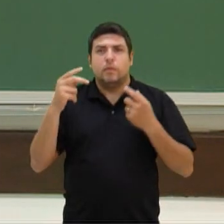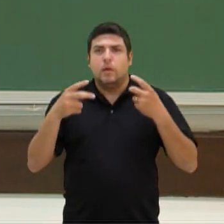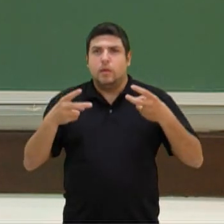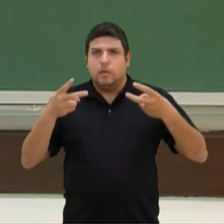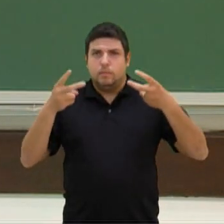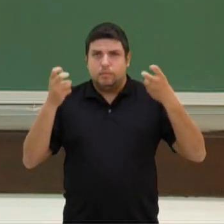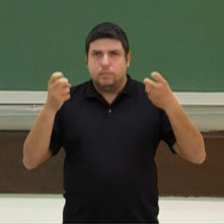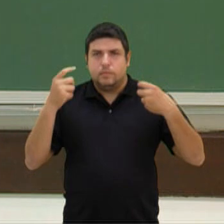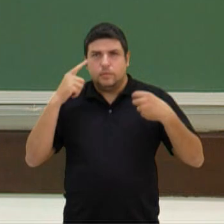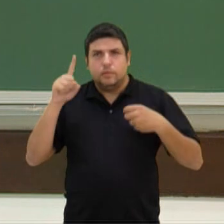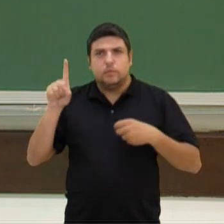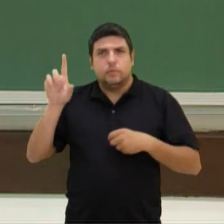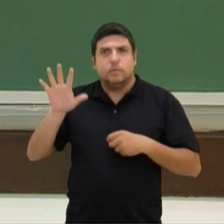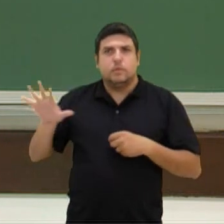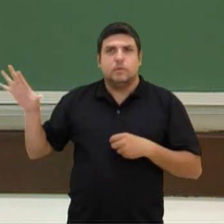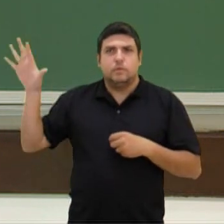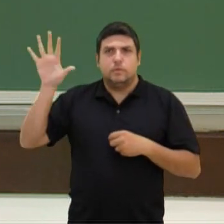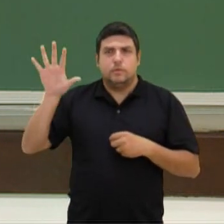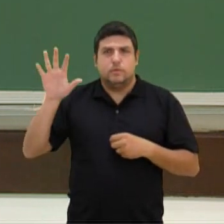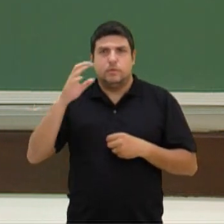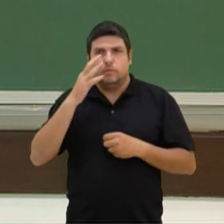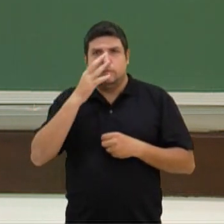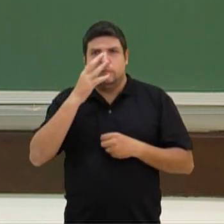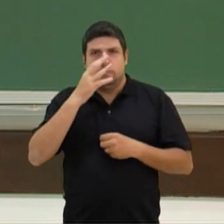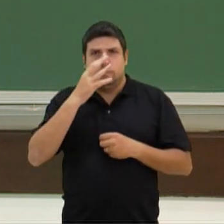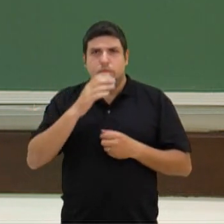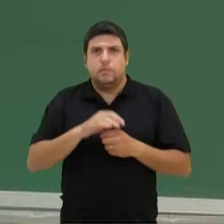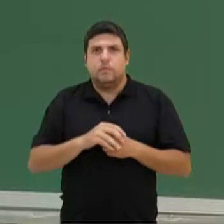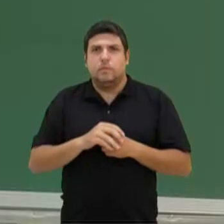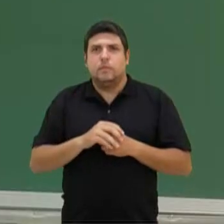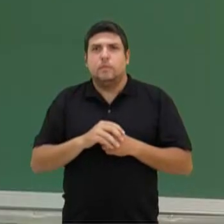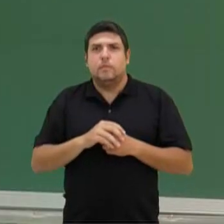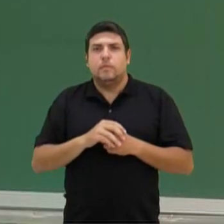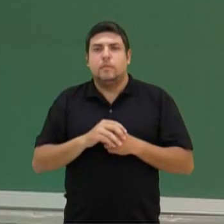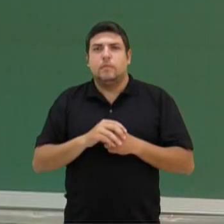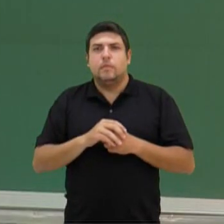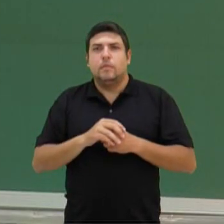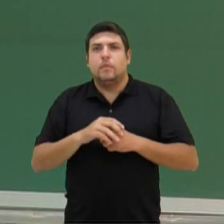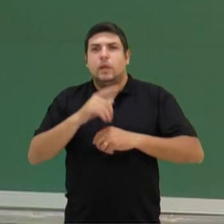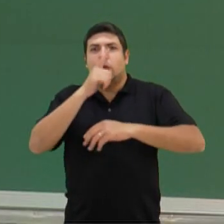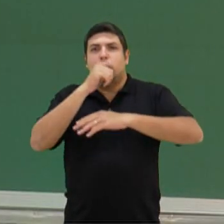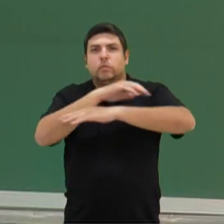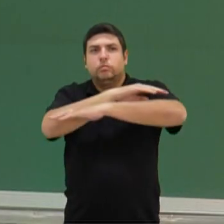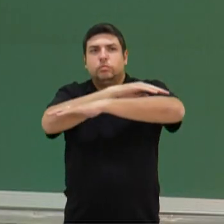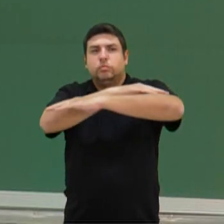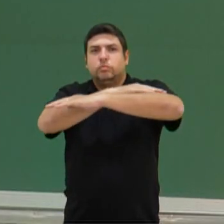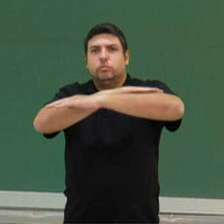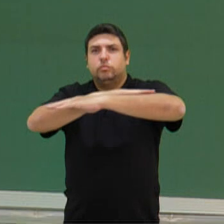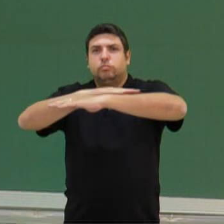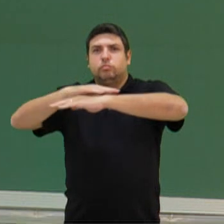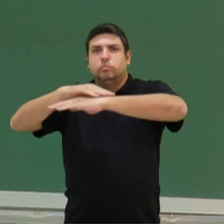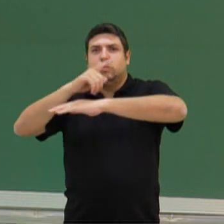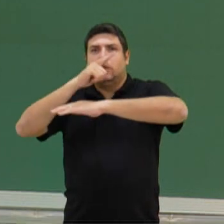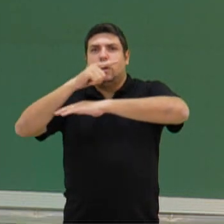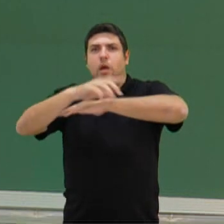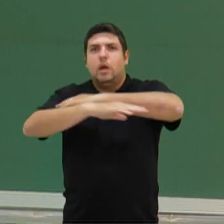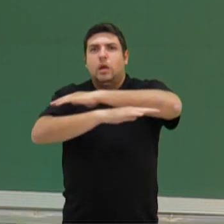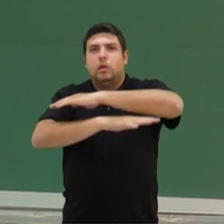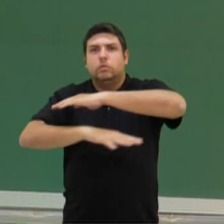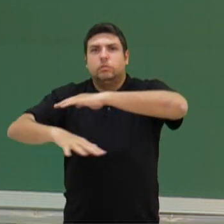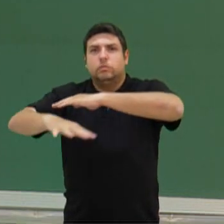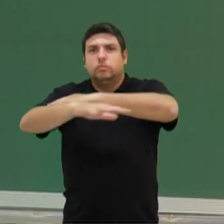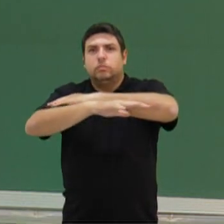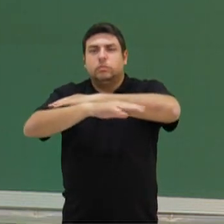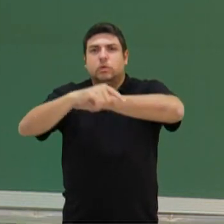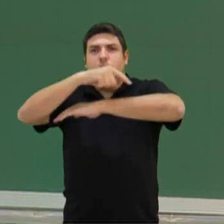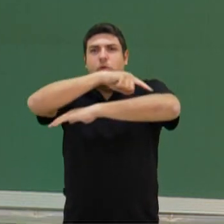o reflexo embaixo nada mais é que originado pela imagem original,